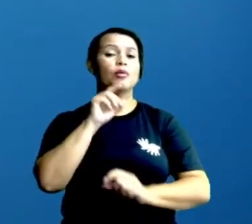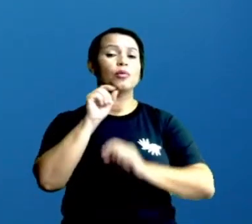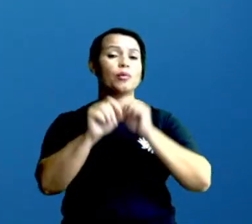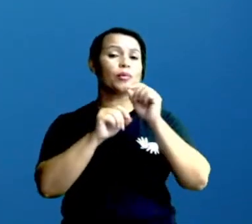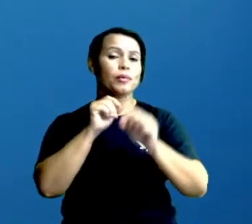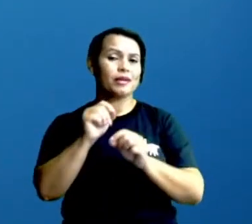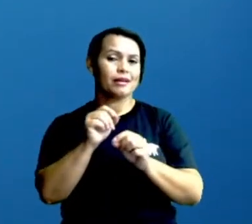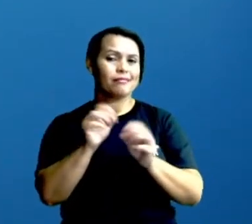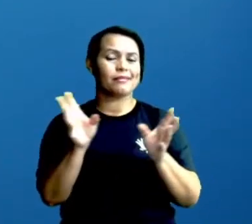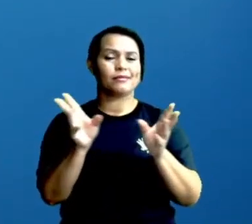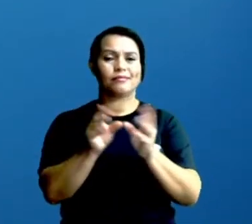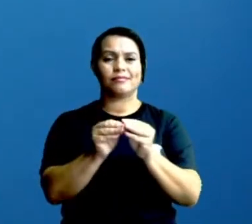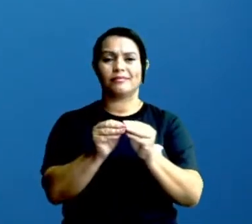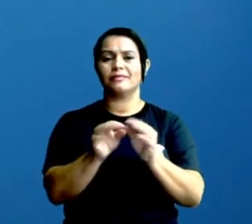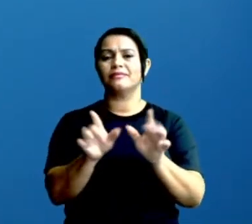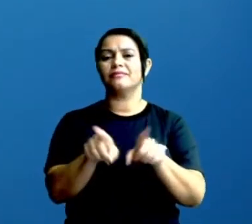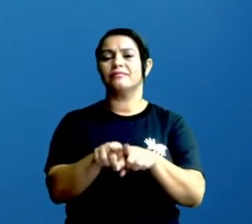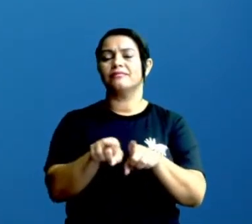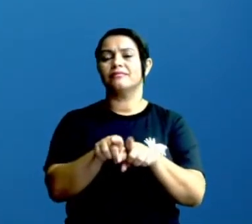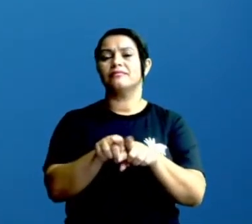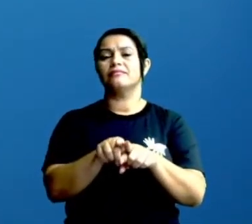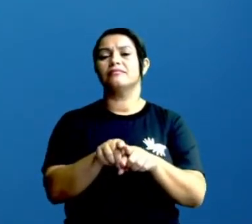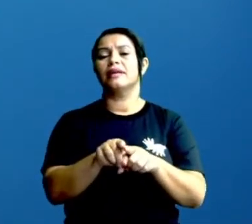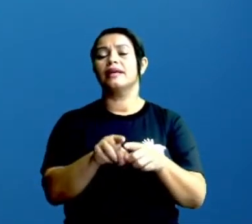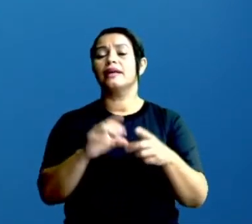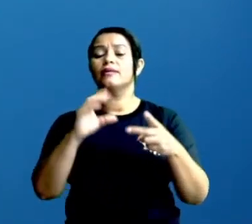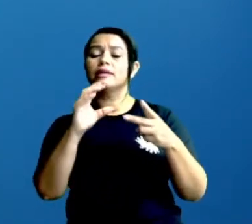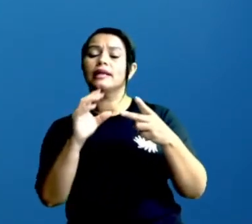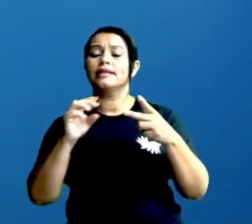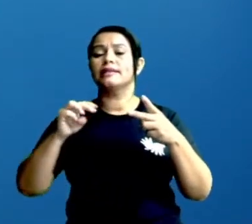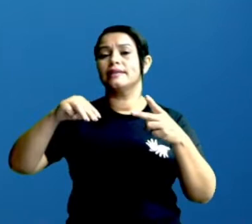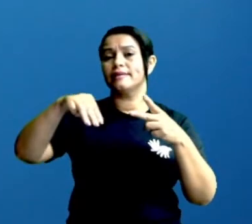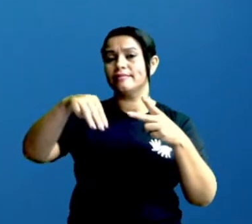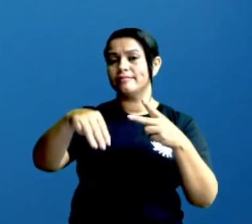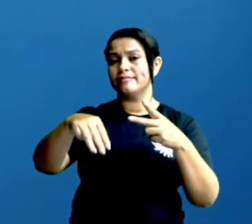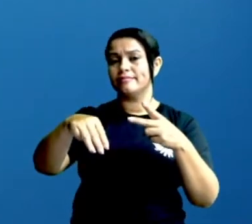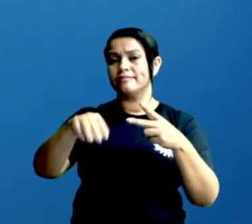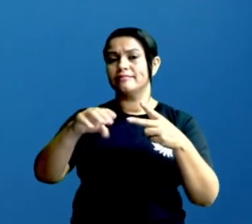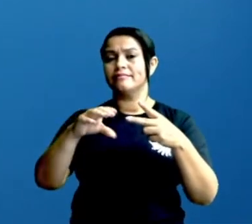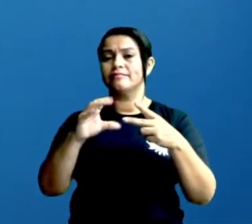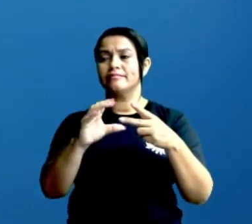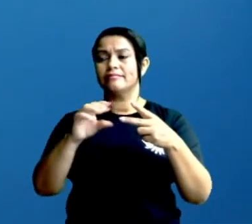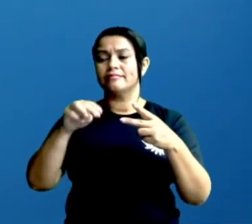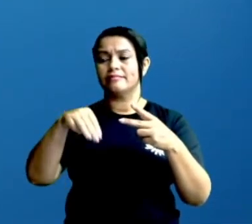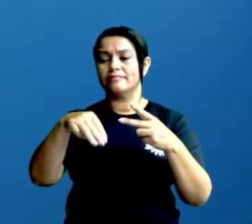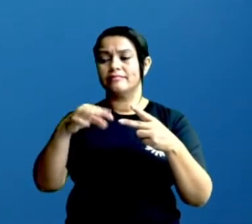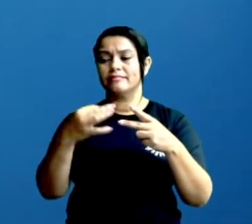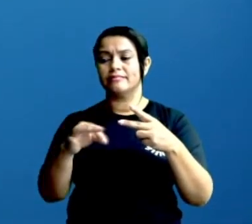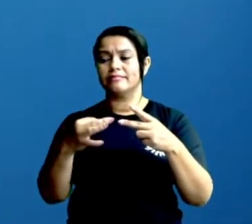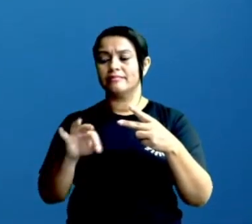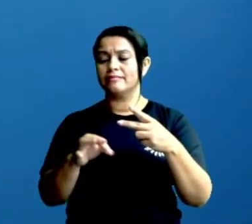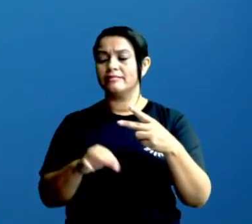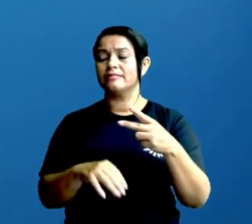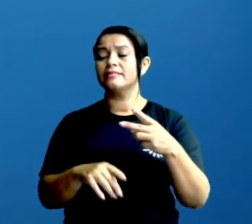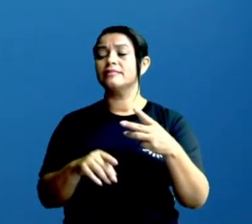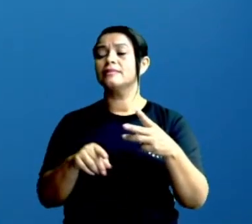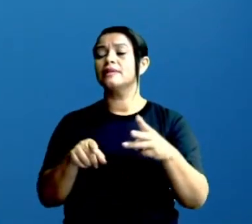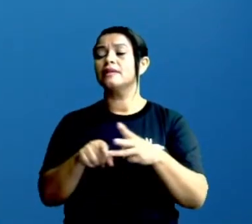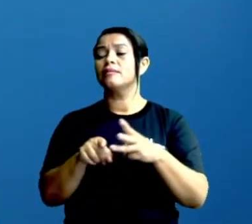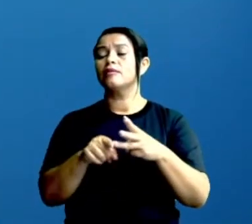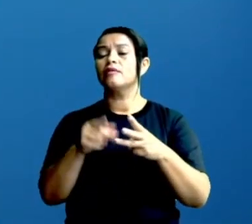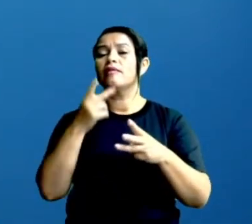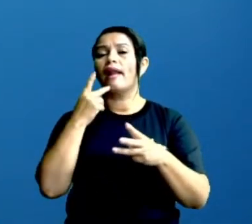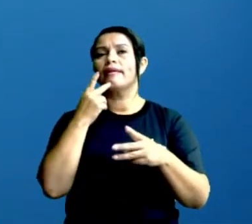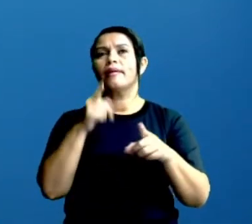já colocamos o símbolo, não é isso? Que é o quê? CM, né? E